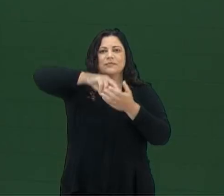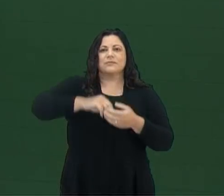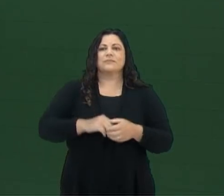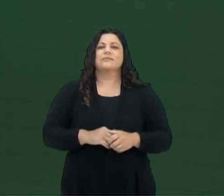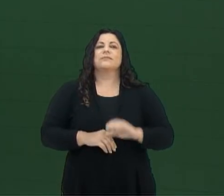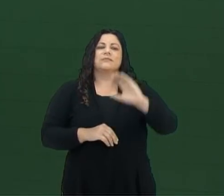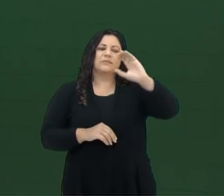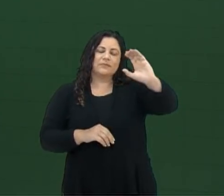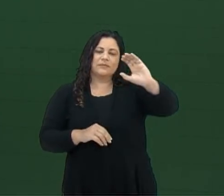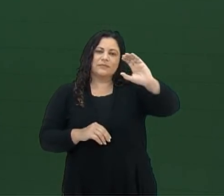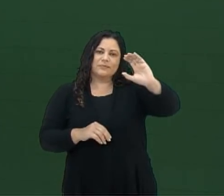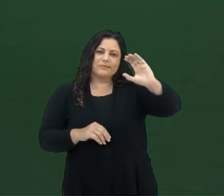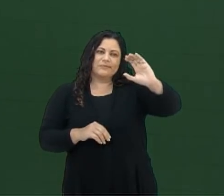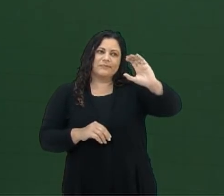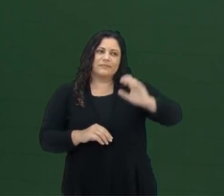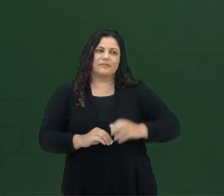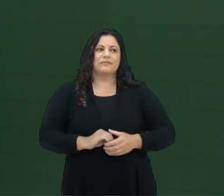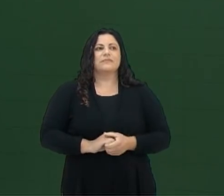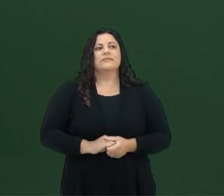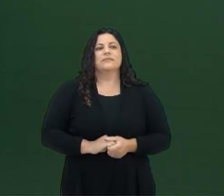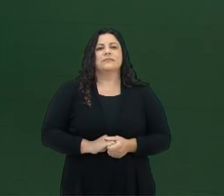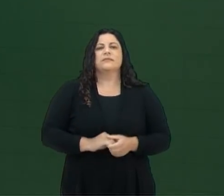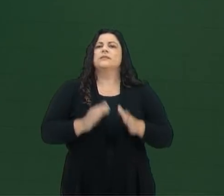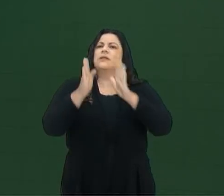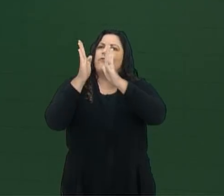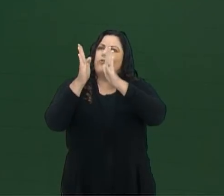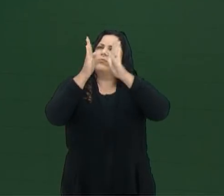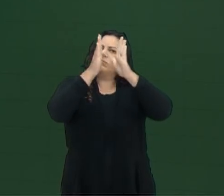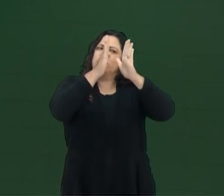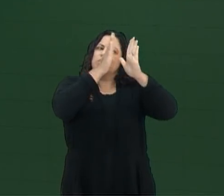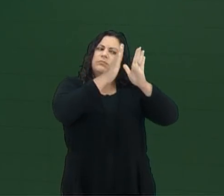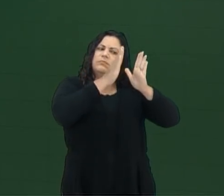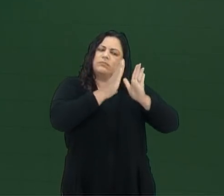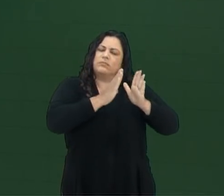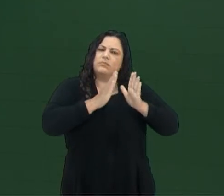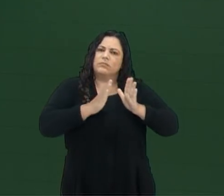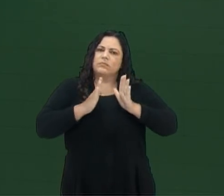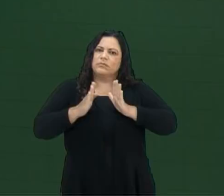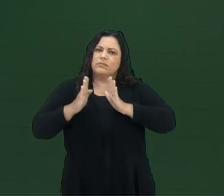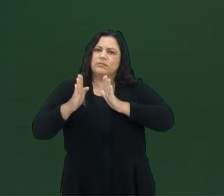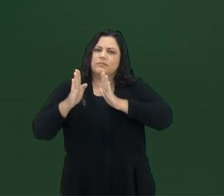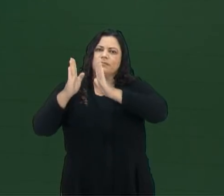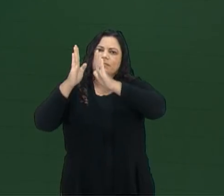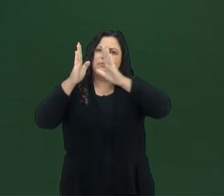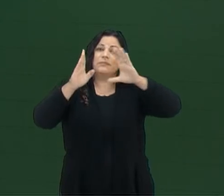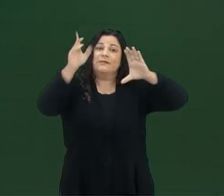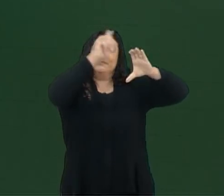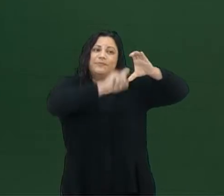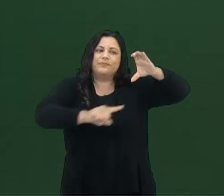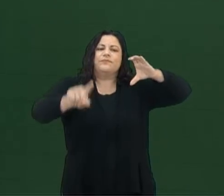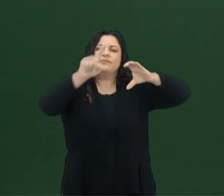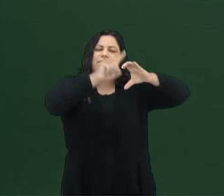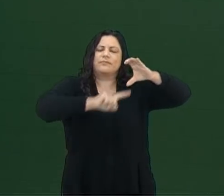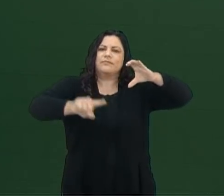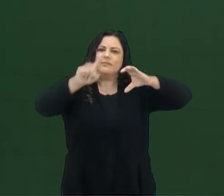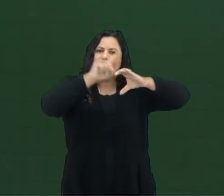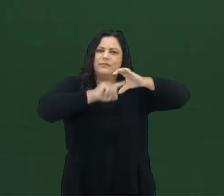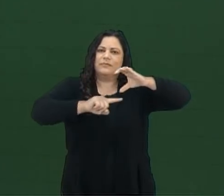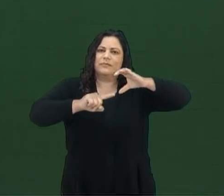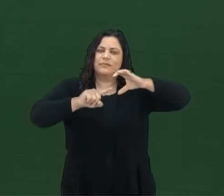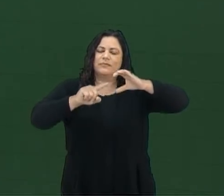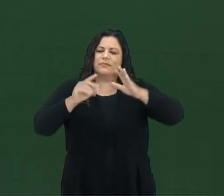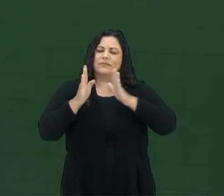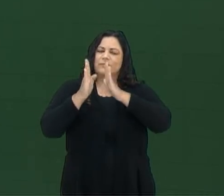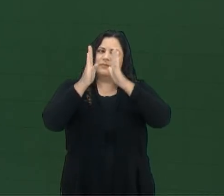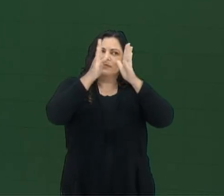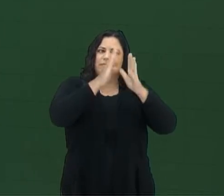de ponto C. E vou fazendo isso. De novo, a ponta seca no ponto C, marco um novo arco, vou chamar